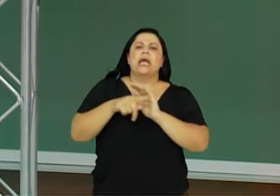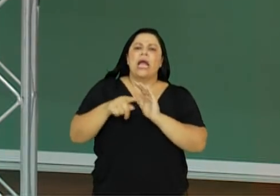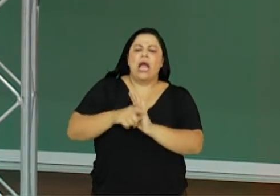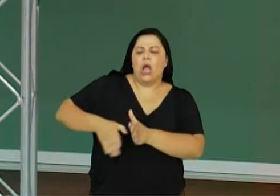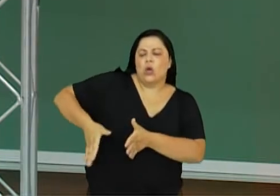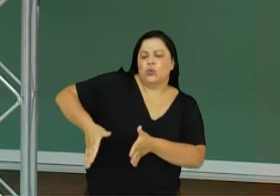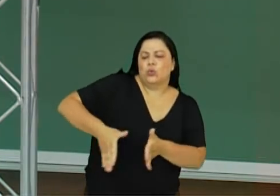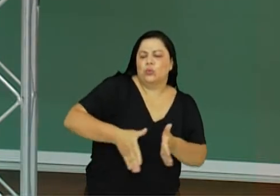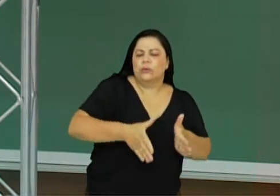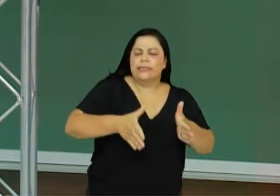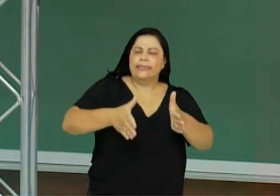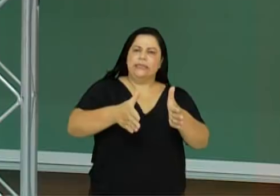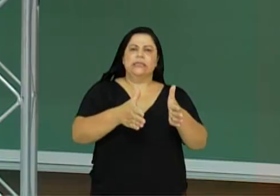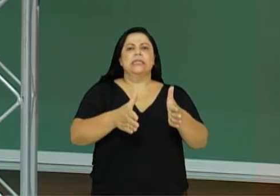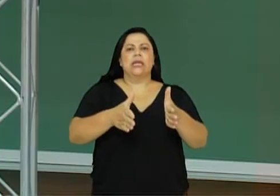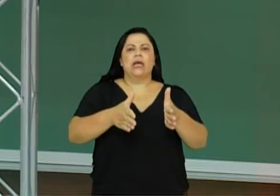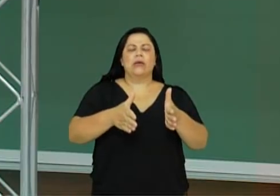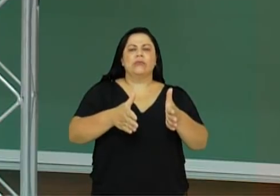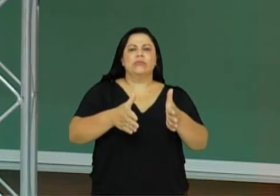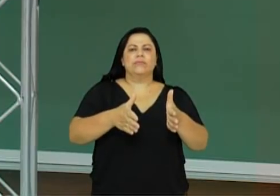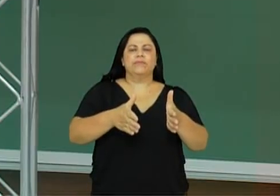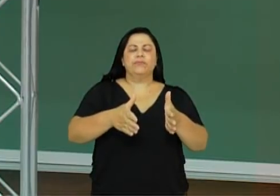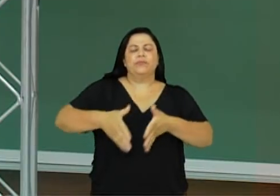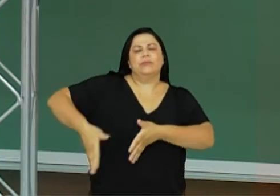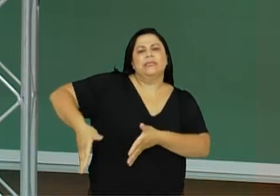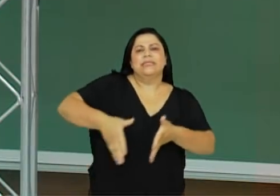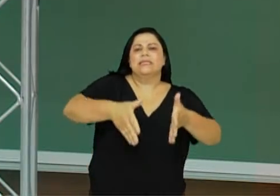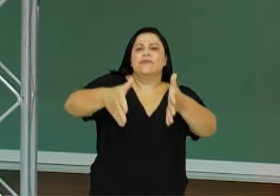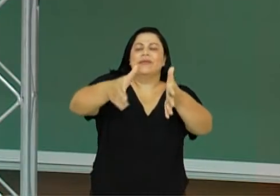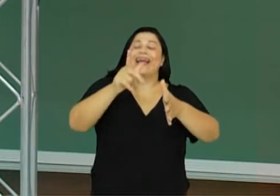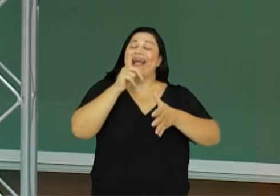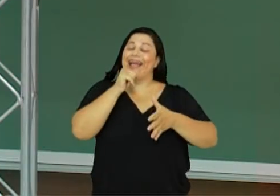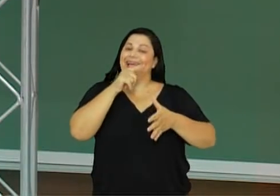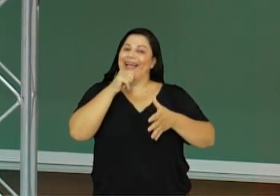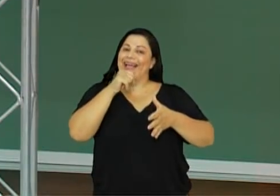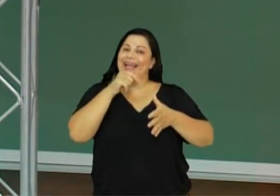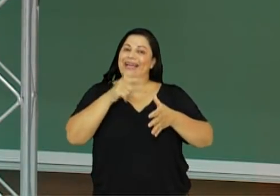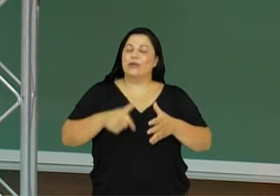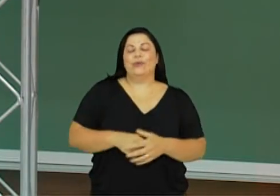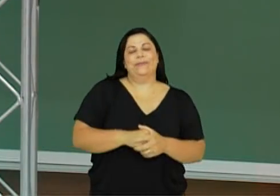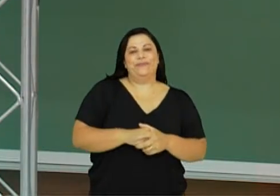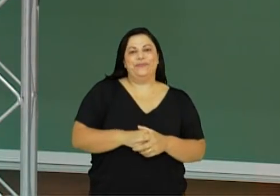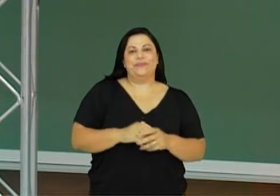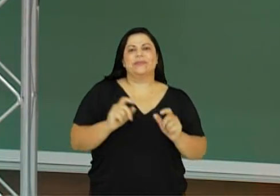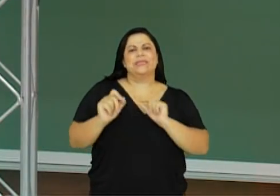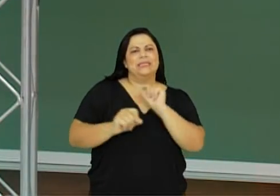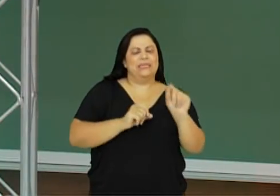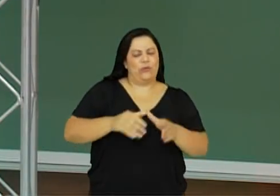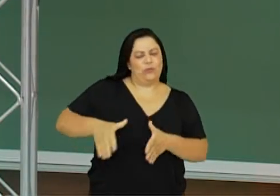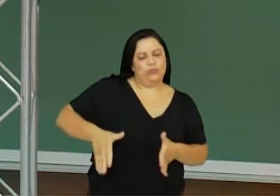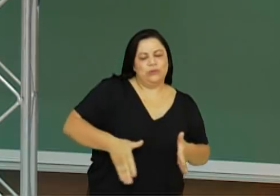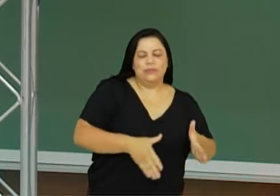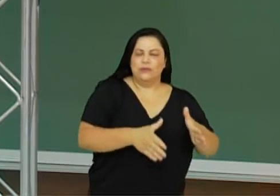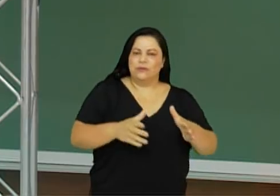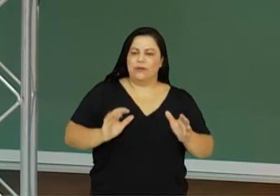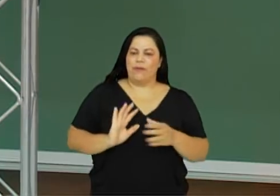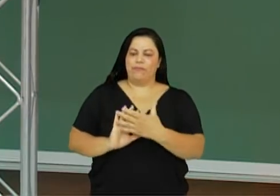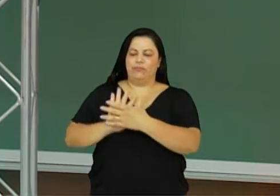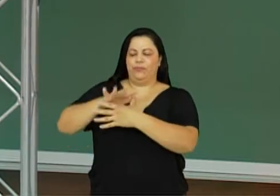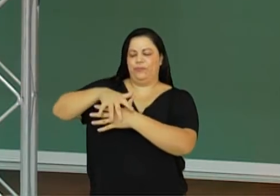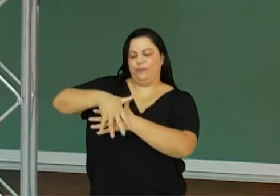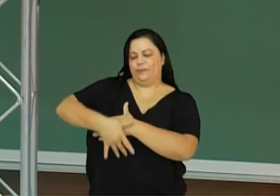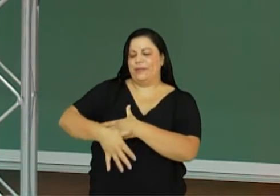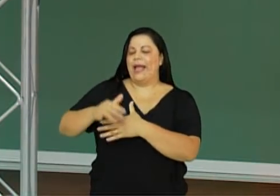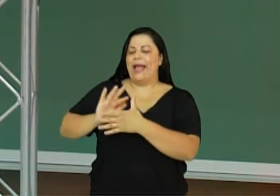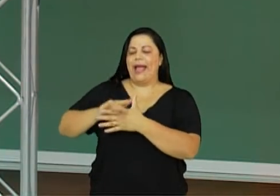canais que serviam para transportar água no Império Romano, né? Então eles recolhiam a água da nascente e poços e